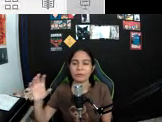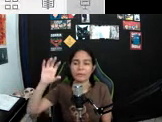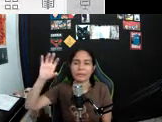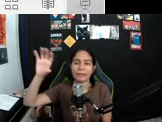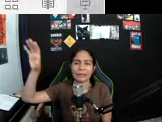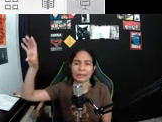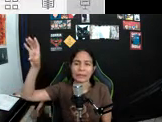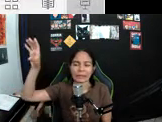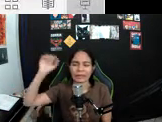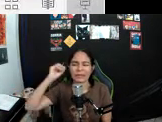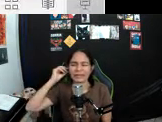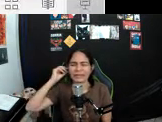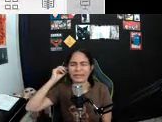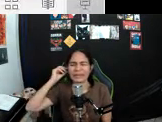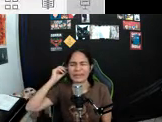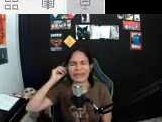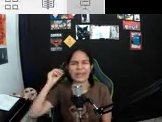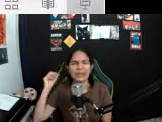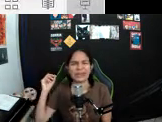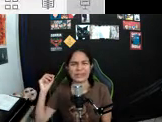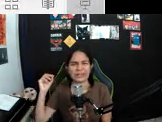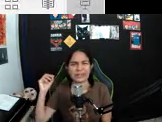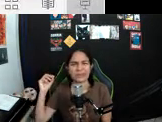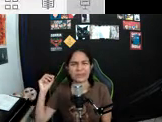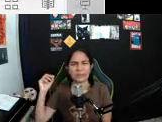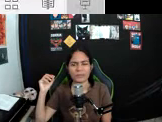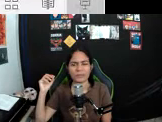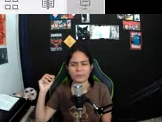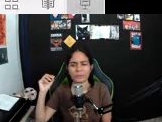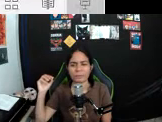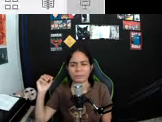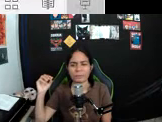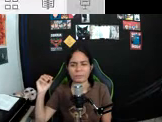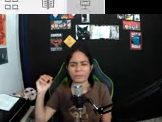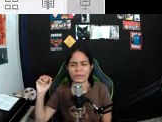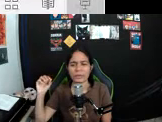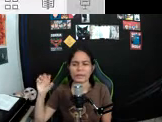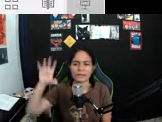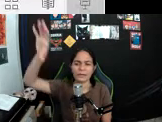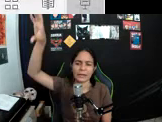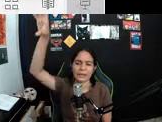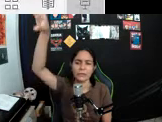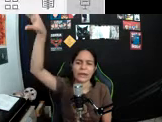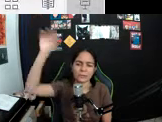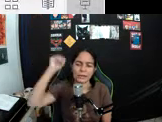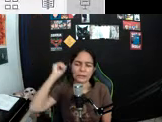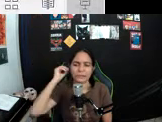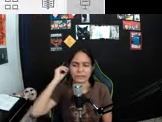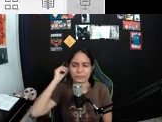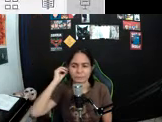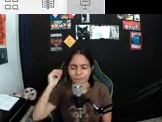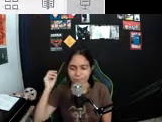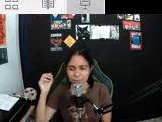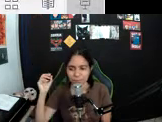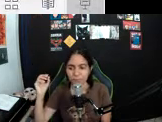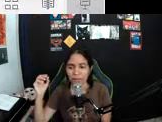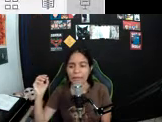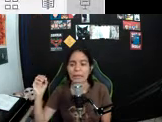aceitei ir porque foi naquela igreja, Igreja da Guia, eu não lembro agora o nome. Aquela que fica lá no alto, lá em